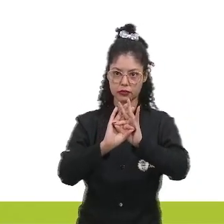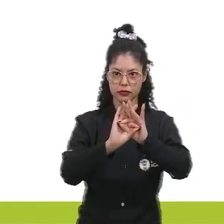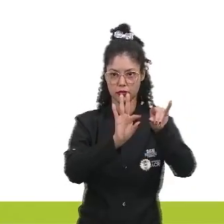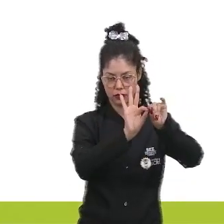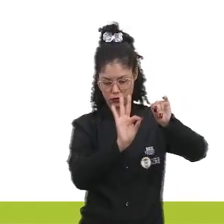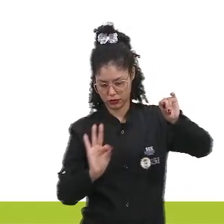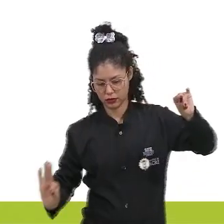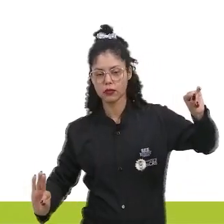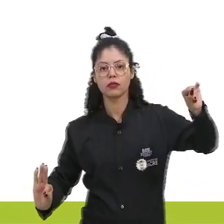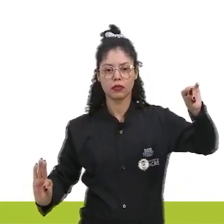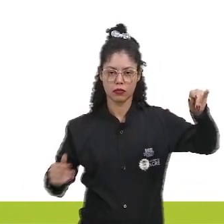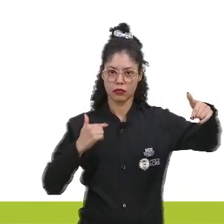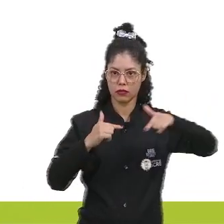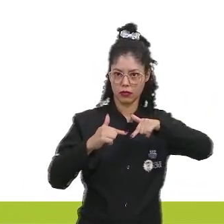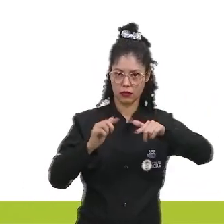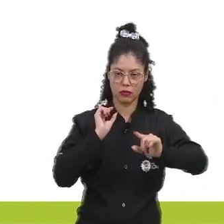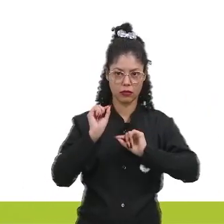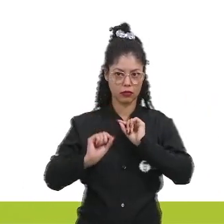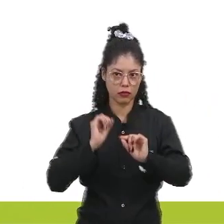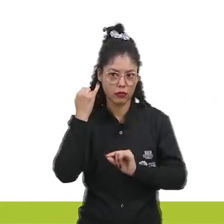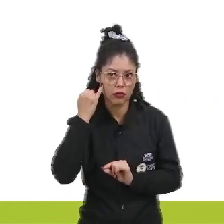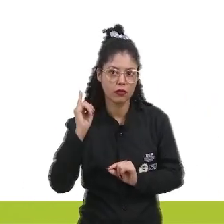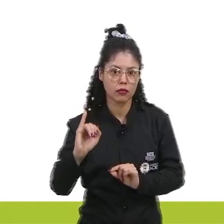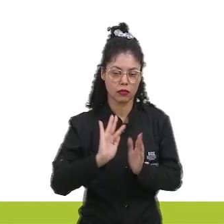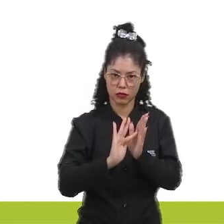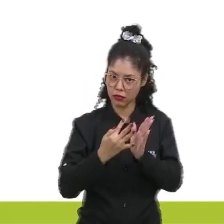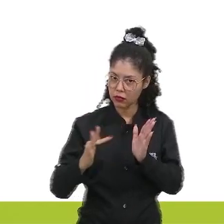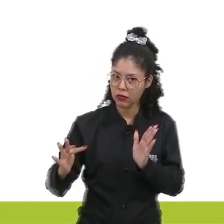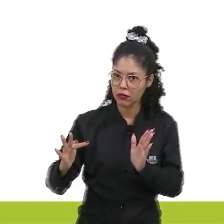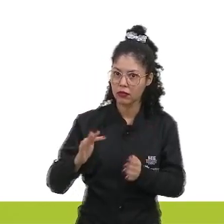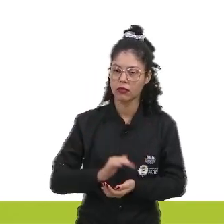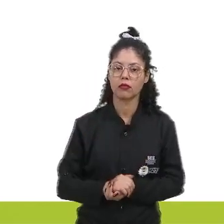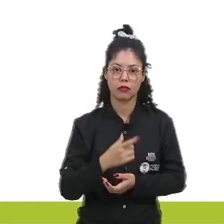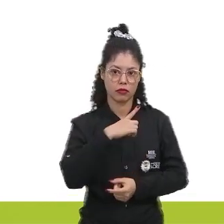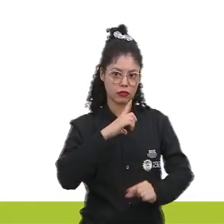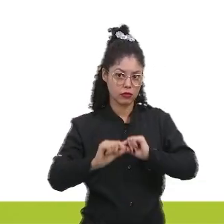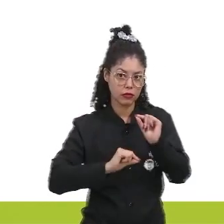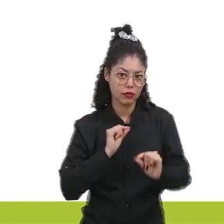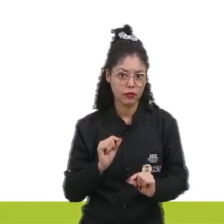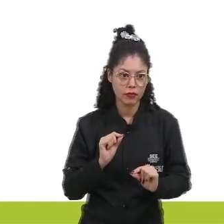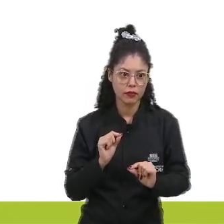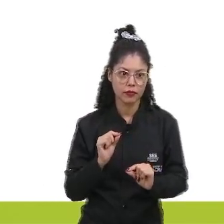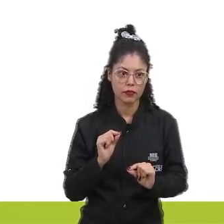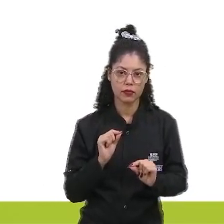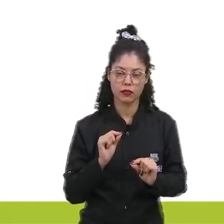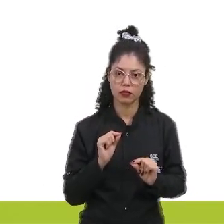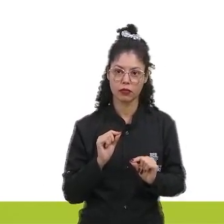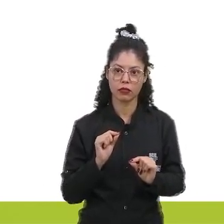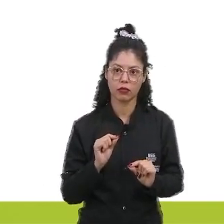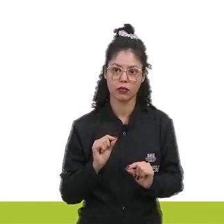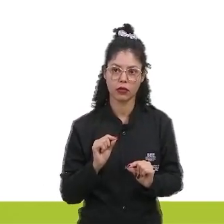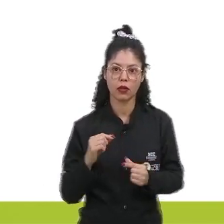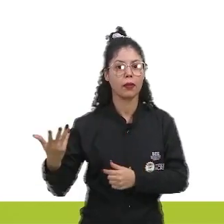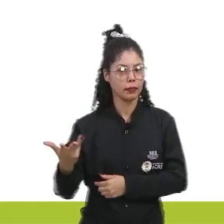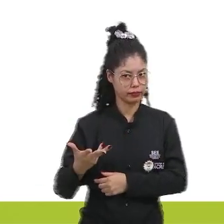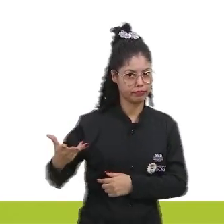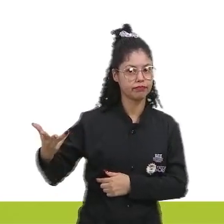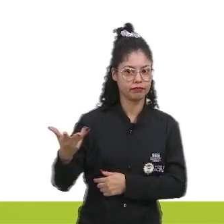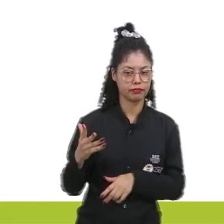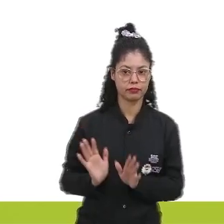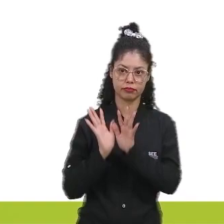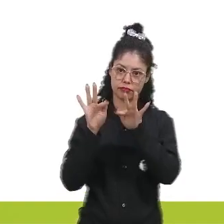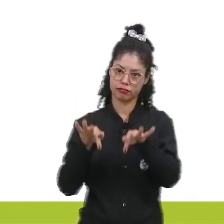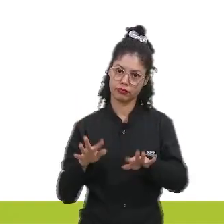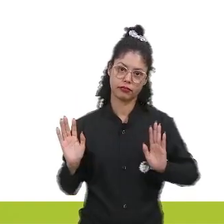né, elas vão trabalhar com uma ideia de função. Então nós temos aqui uma ideia básica de função